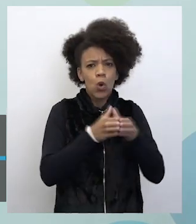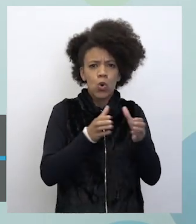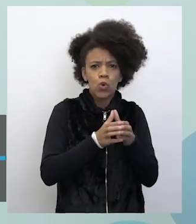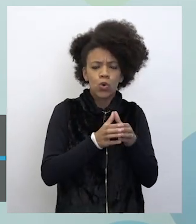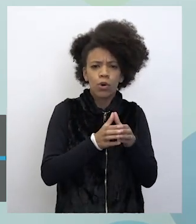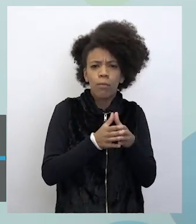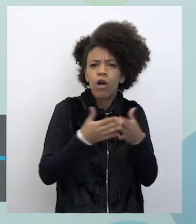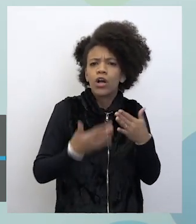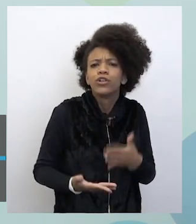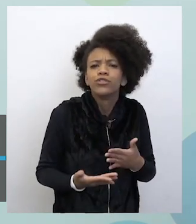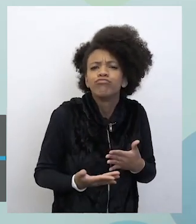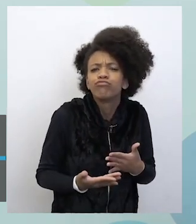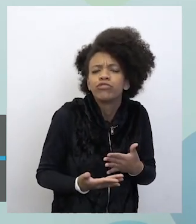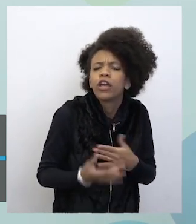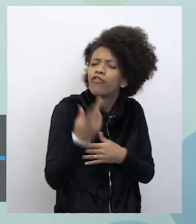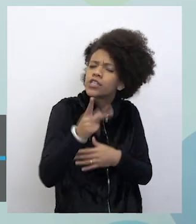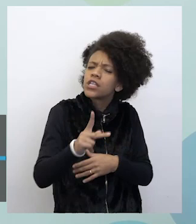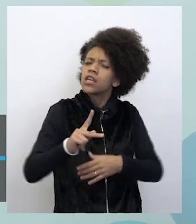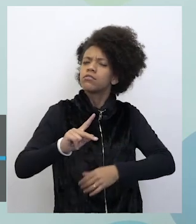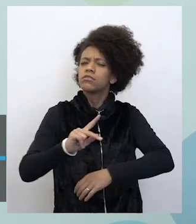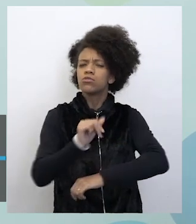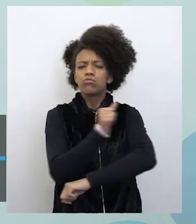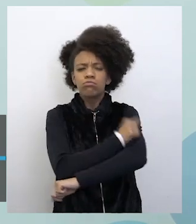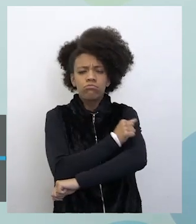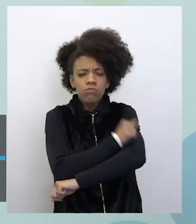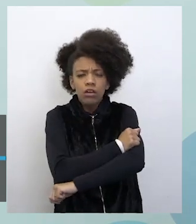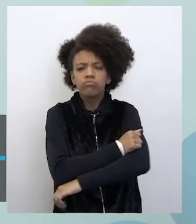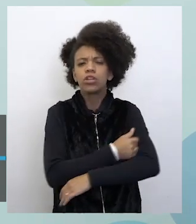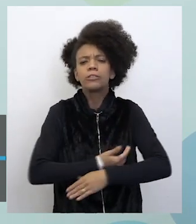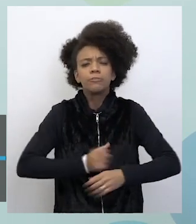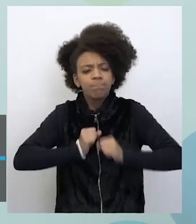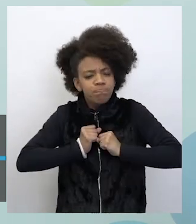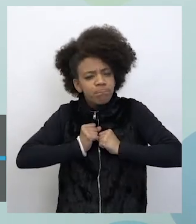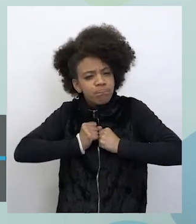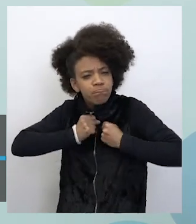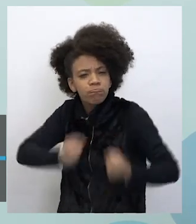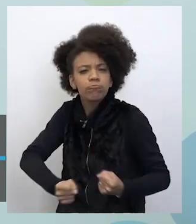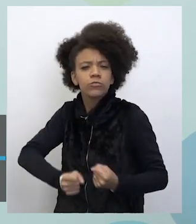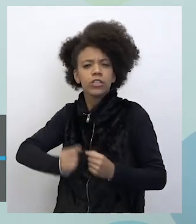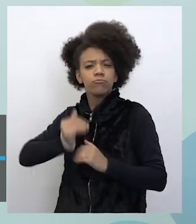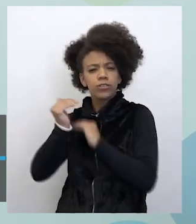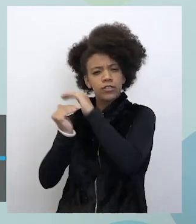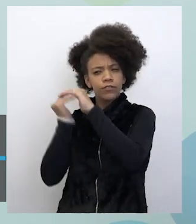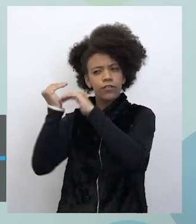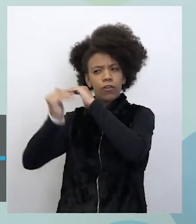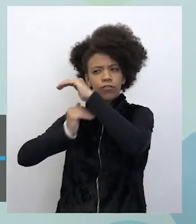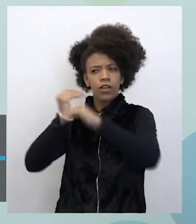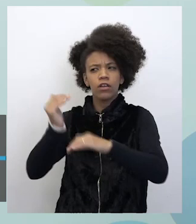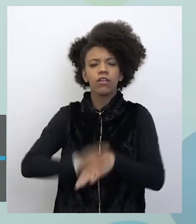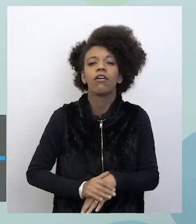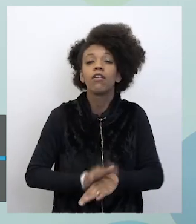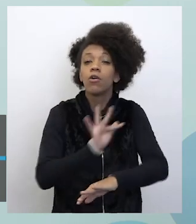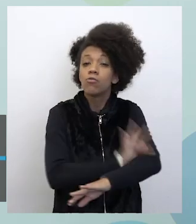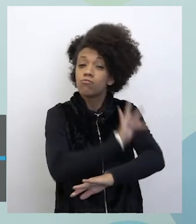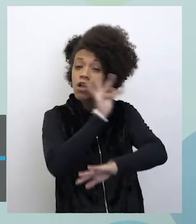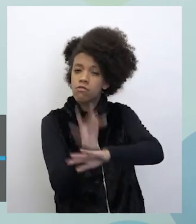Senna, vocês estudantes, quando se dedicam, quando buscam se conhecer e se desenvolver e alcançar os